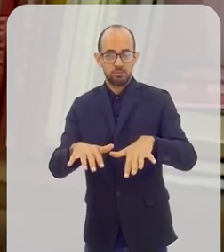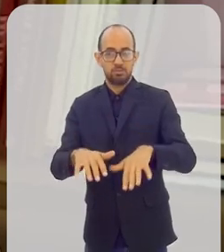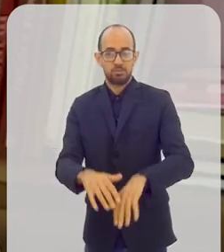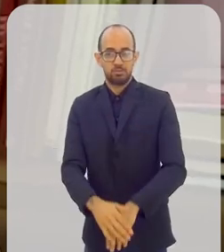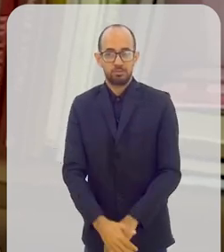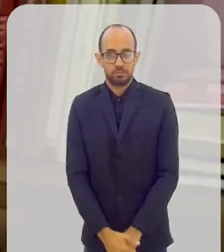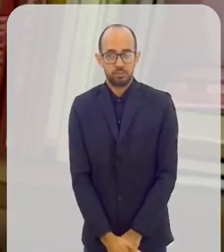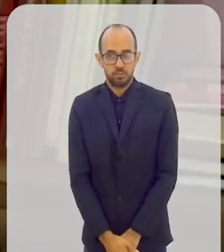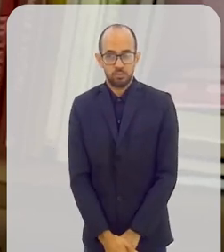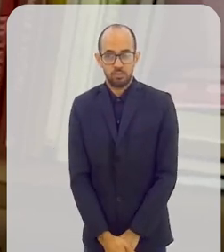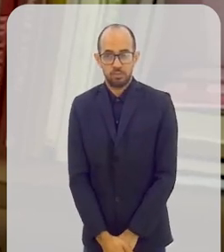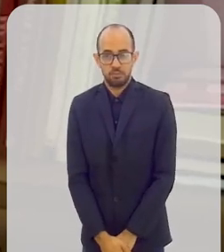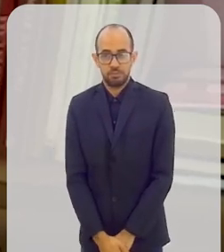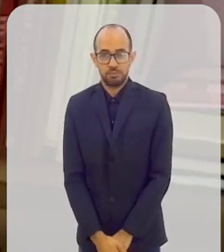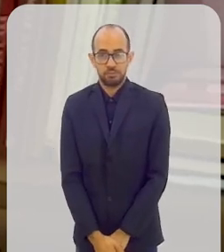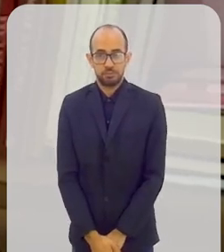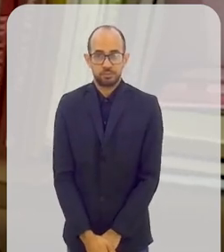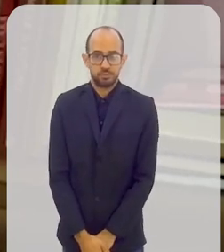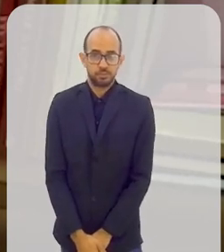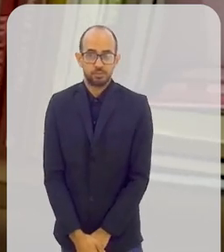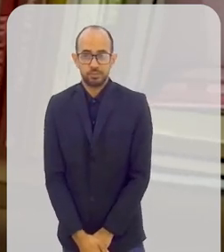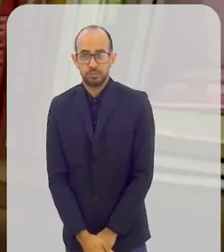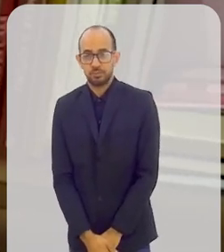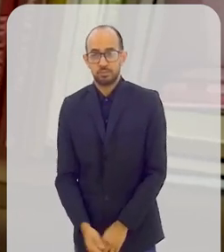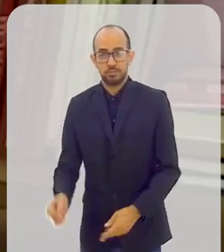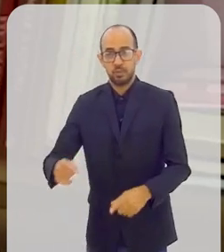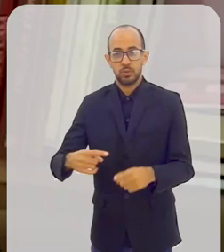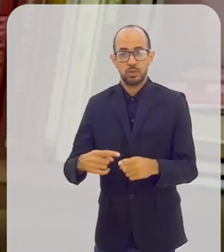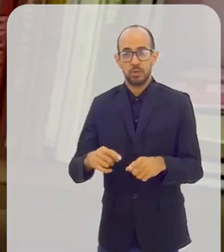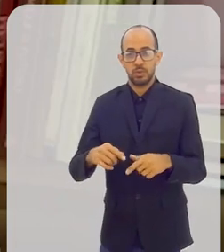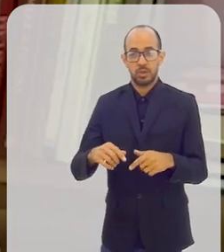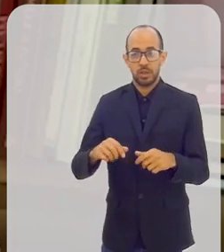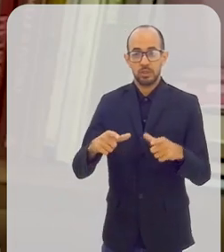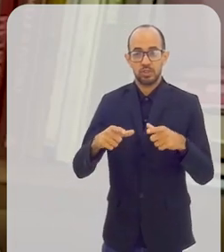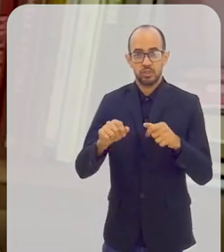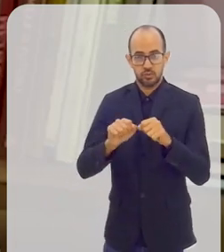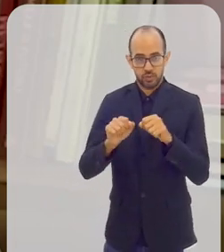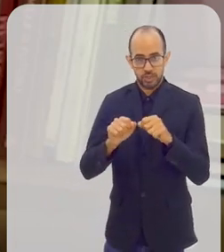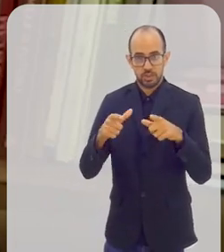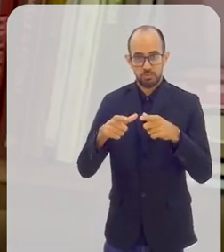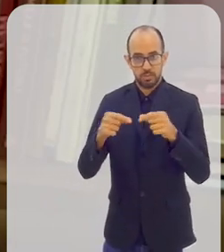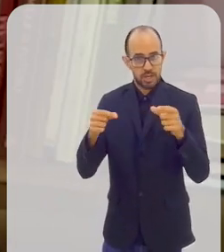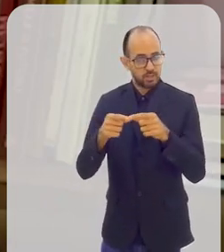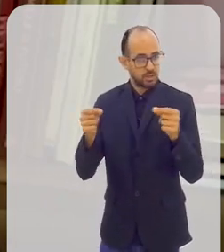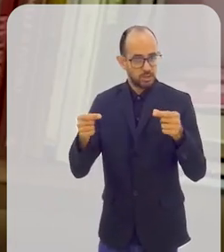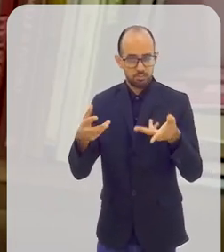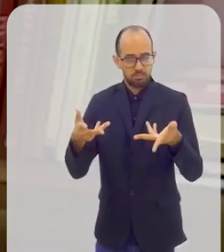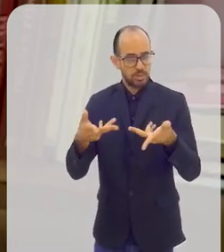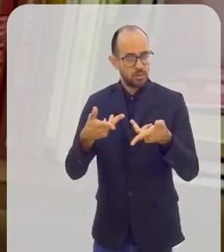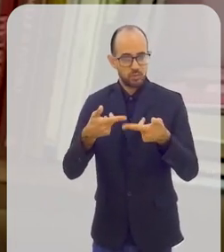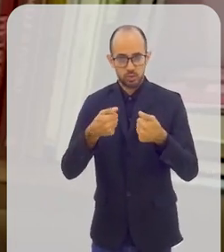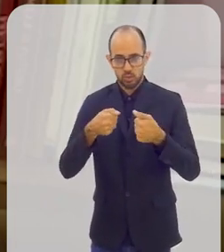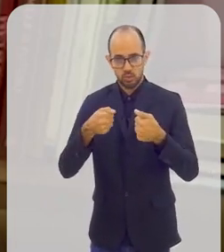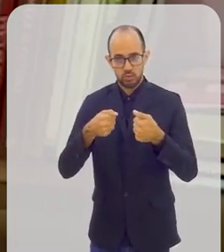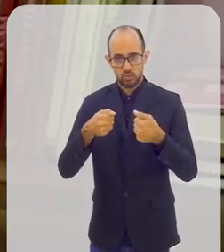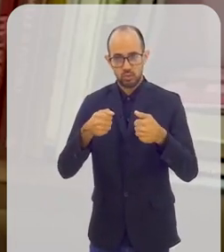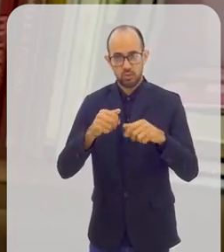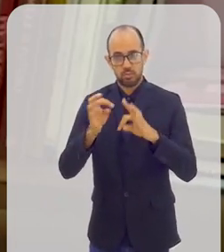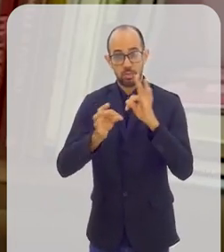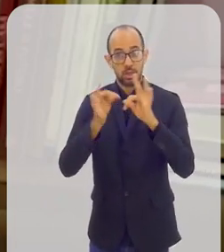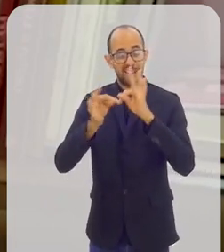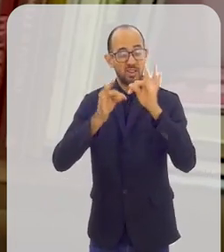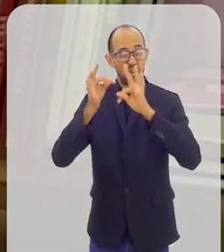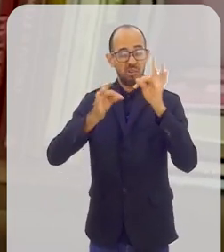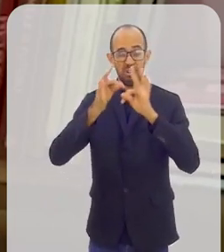visto, porque depois pararam de investir nisso. Em Brasília, a gente fez um evento maravilhoso em Brasília, com